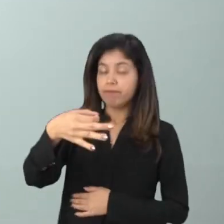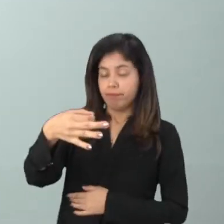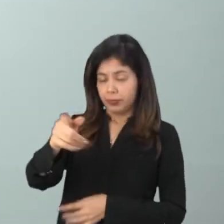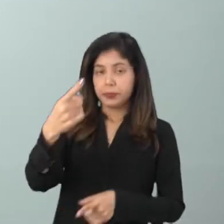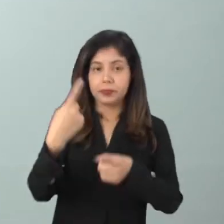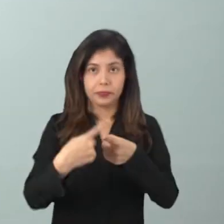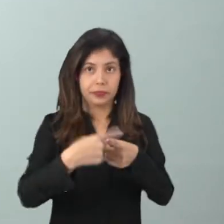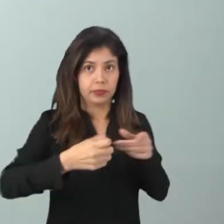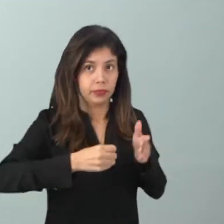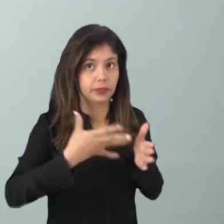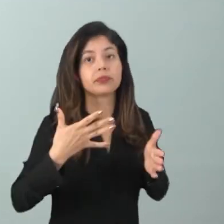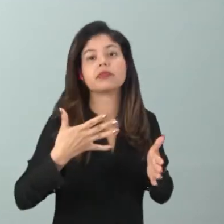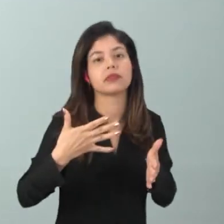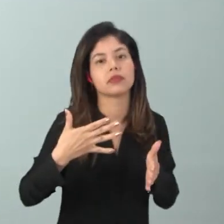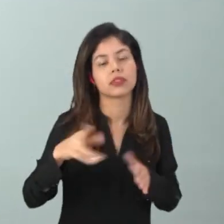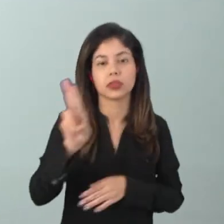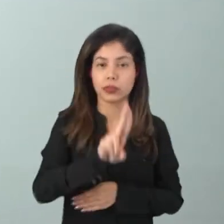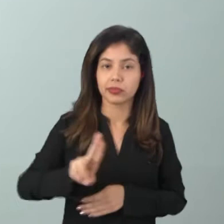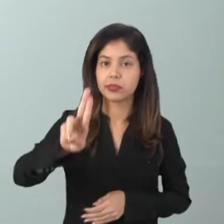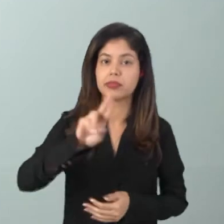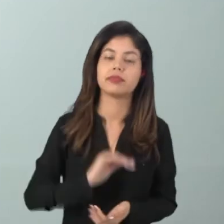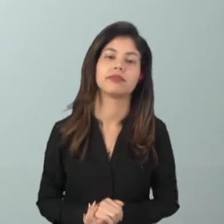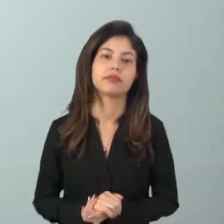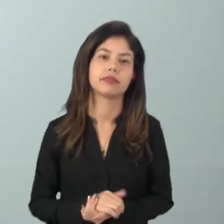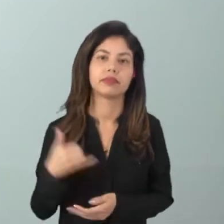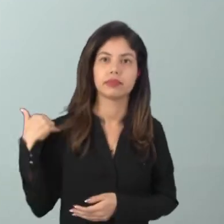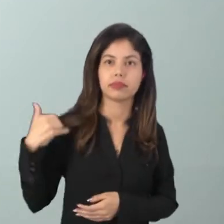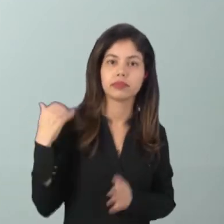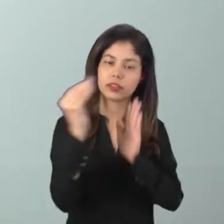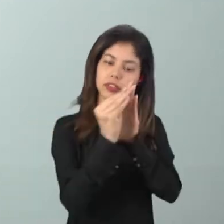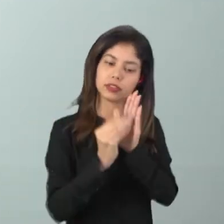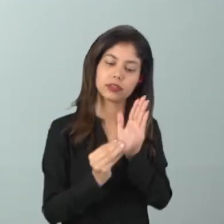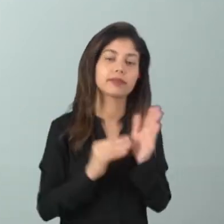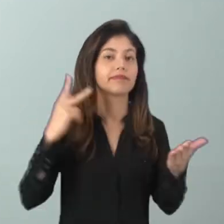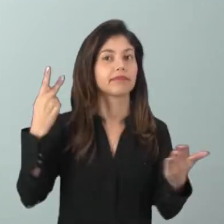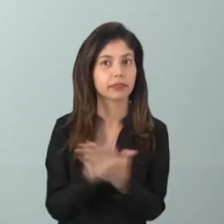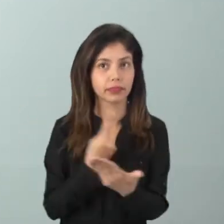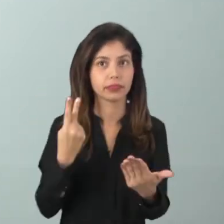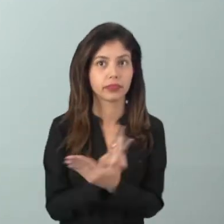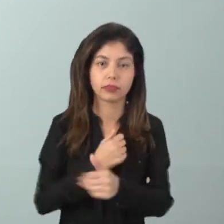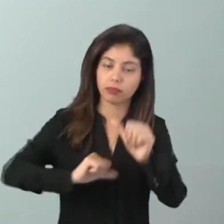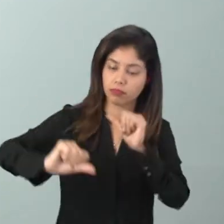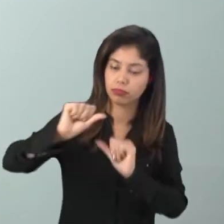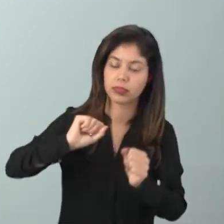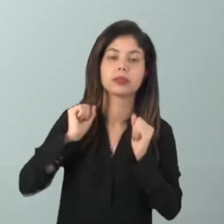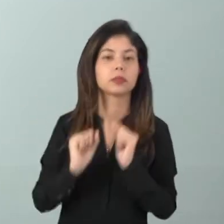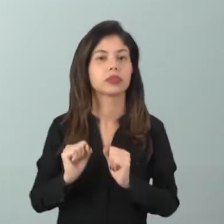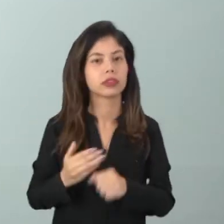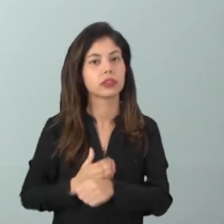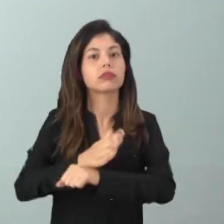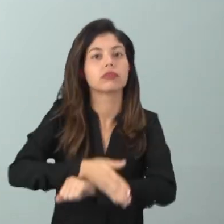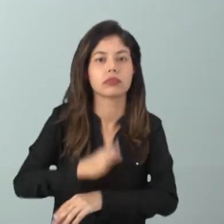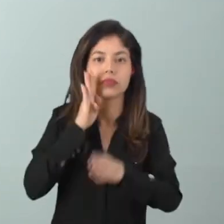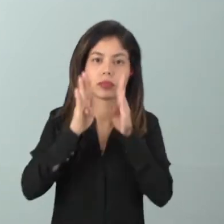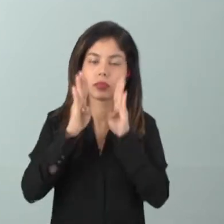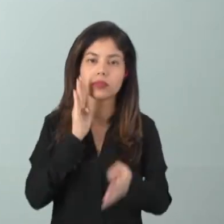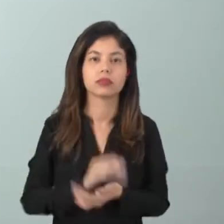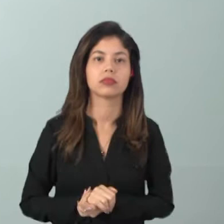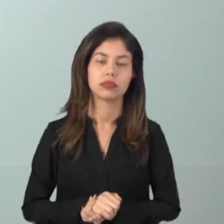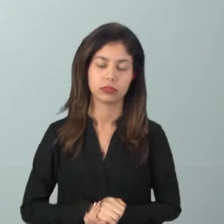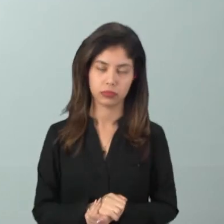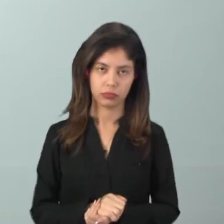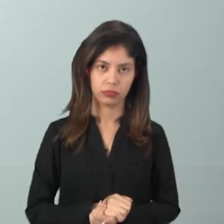porque muitos usam idades e dados totalmente distorcidos para poder entrar na rede, que não